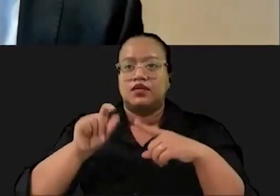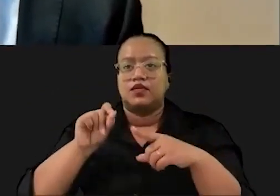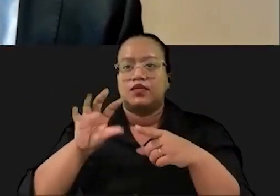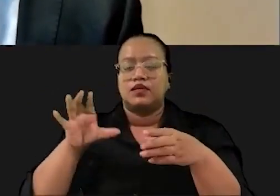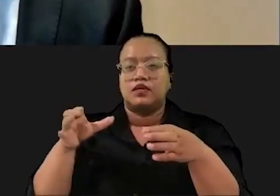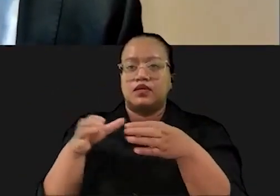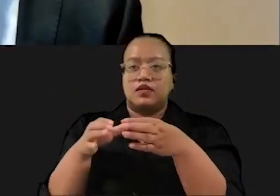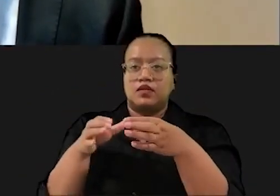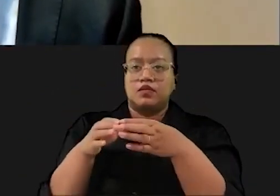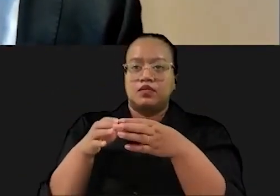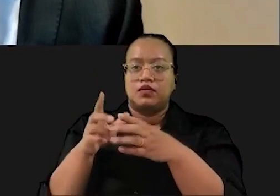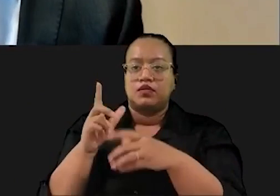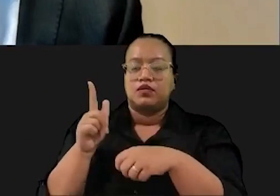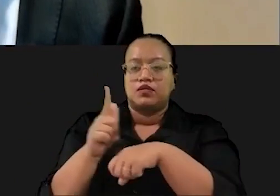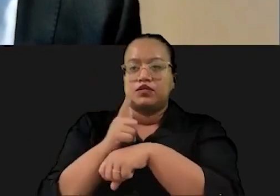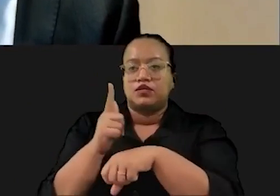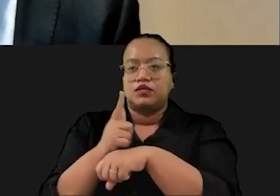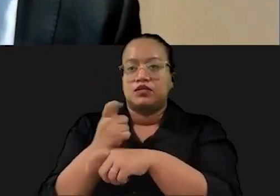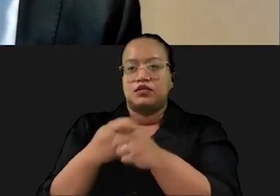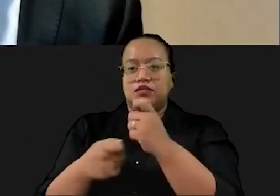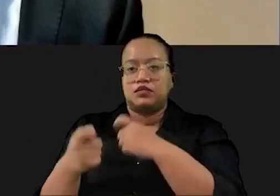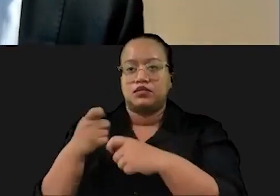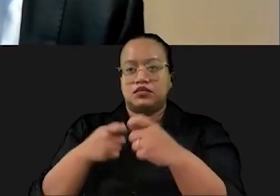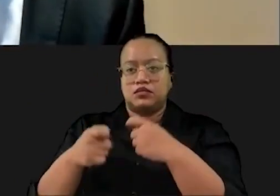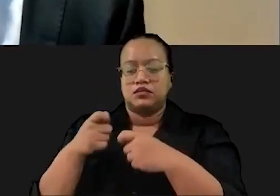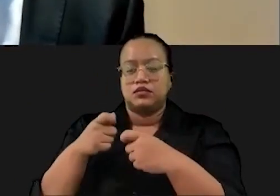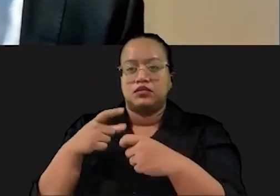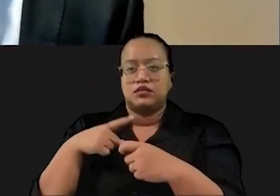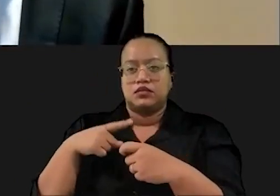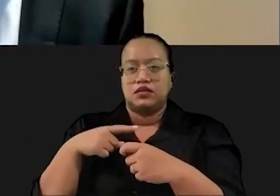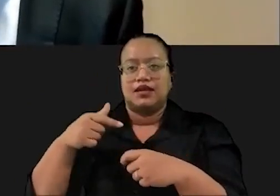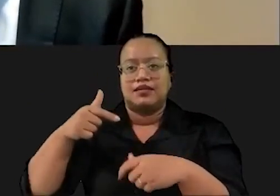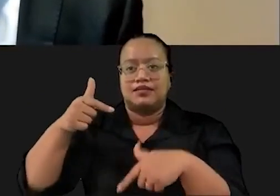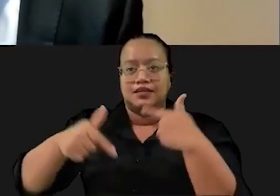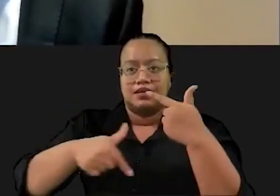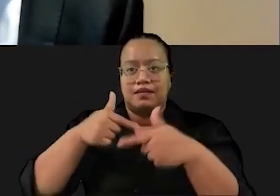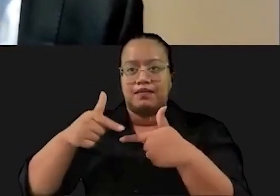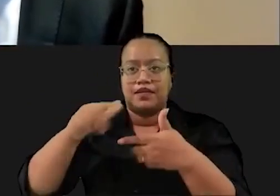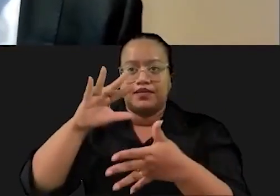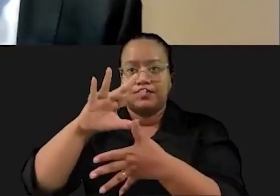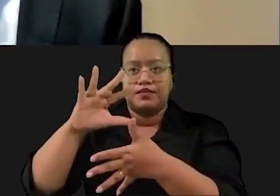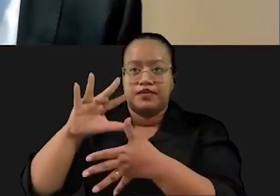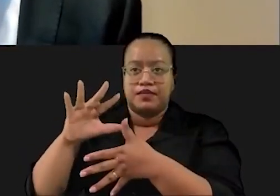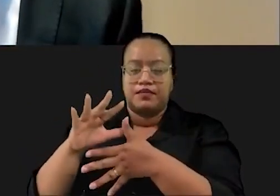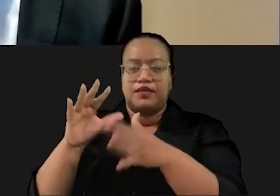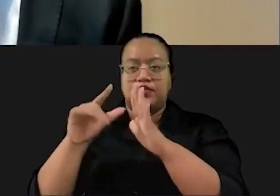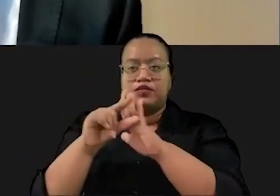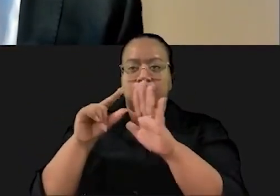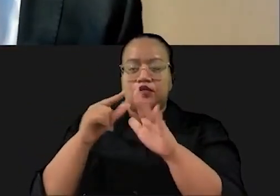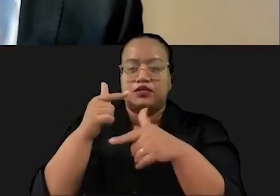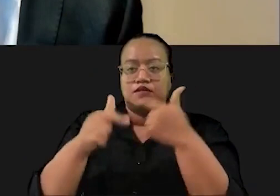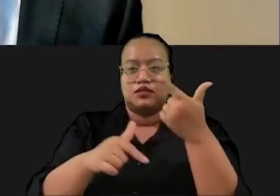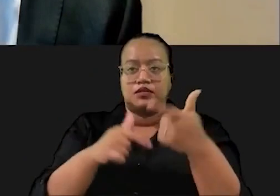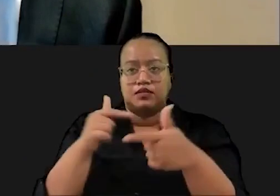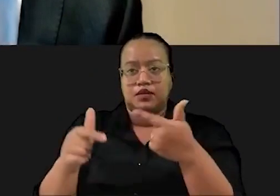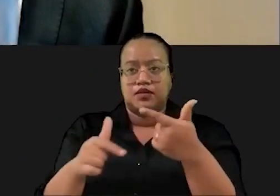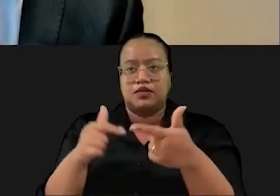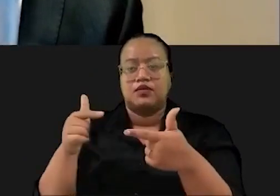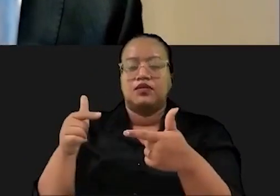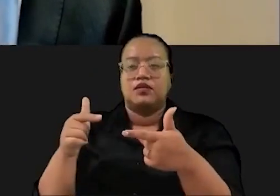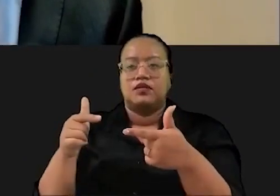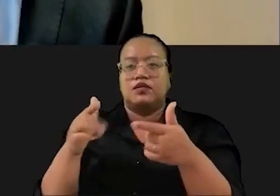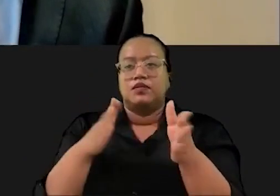Trabalho que nós fizemos aqui de mapeamento dos processos de trabalho, e nós fizemos esse trabalho em 2 frentes, tanto o mapeamento dos trabalhos feitos